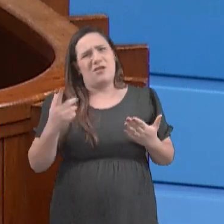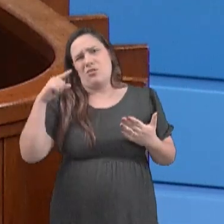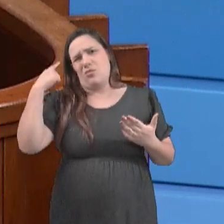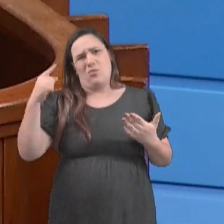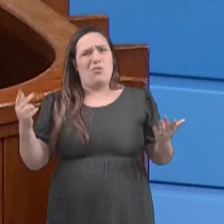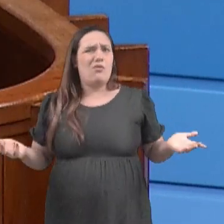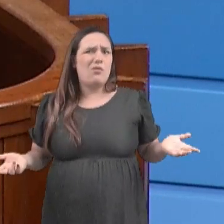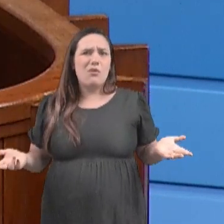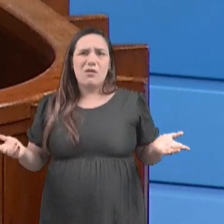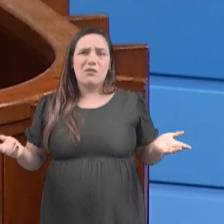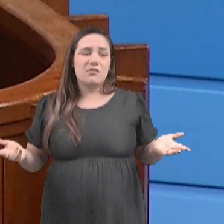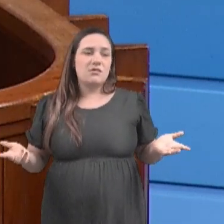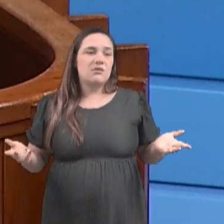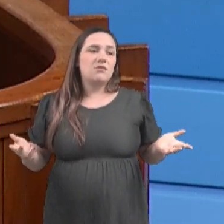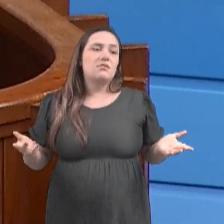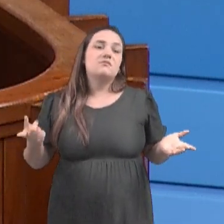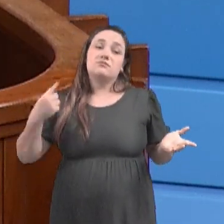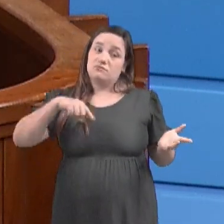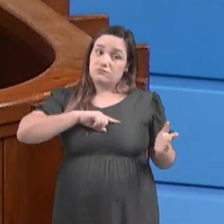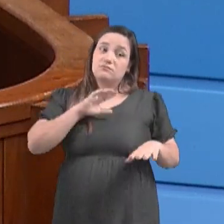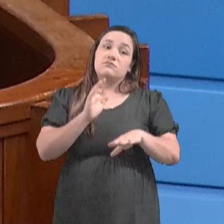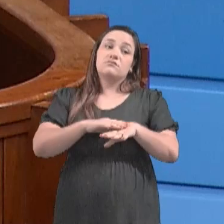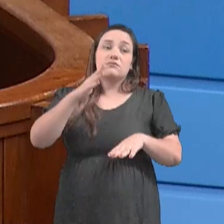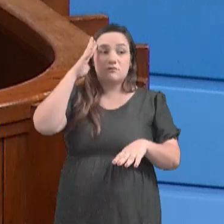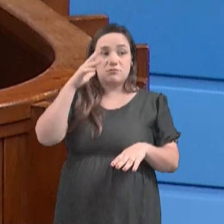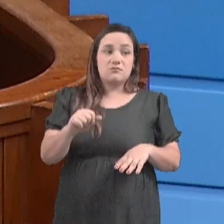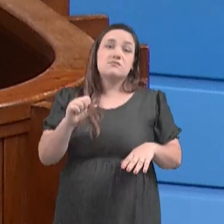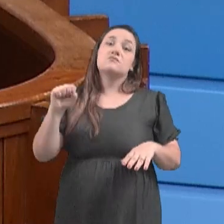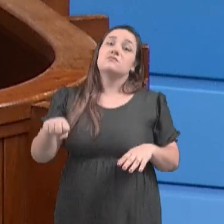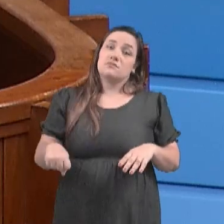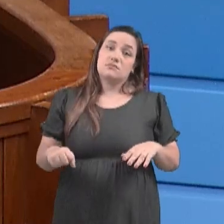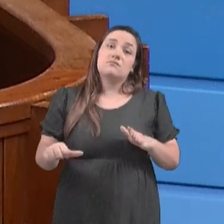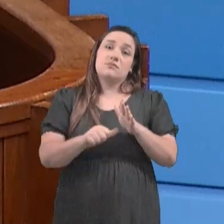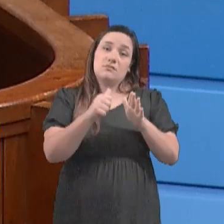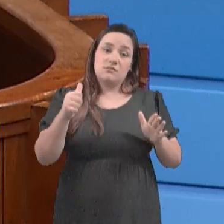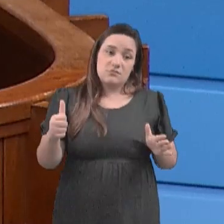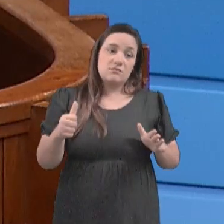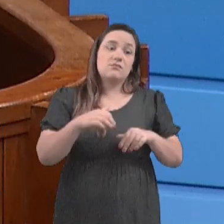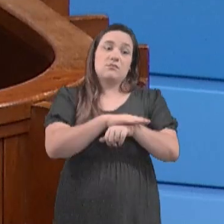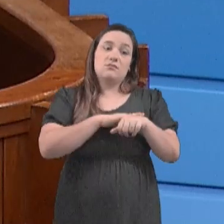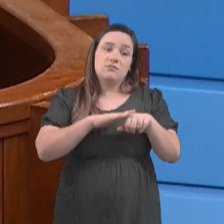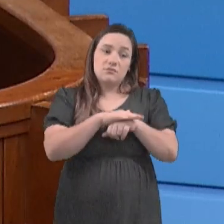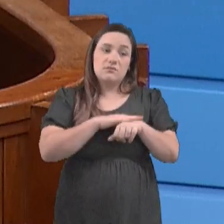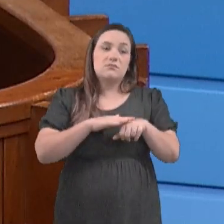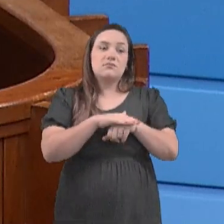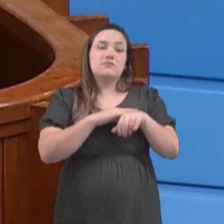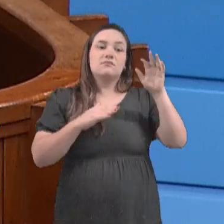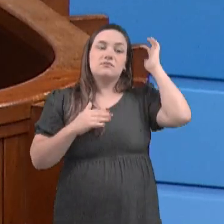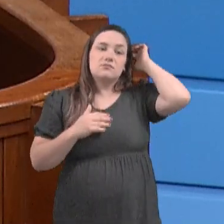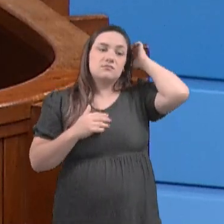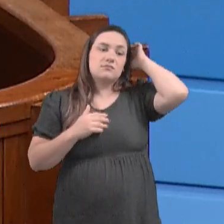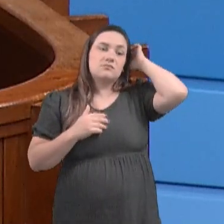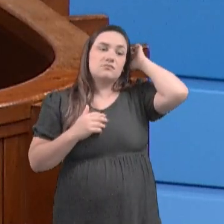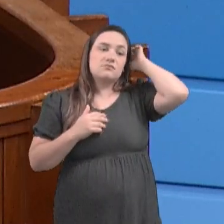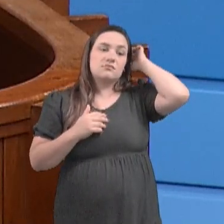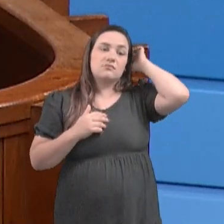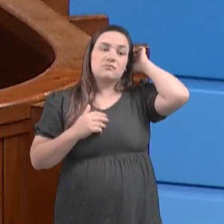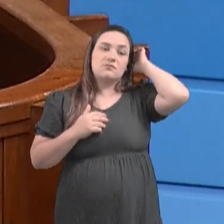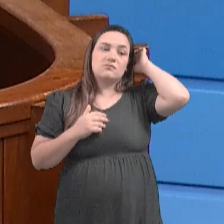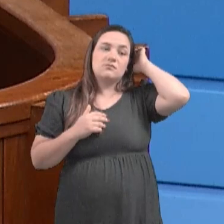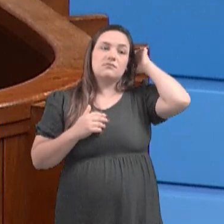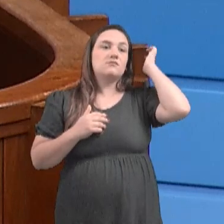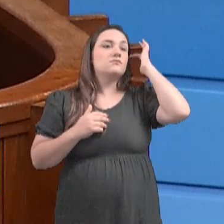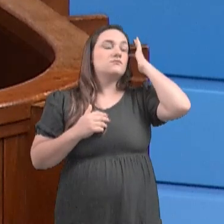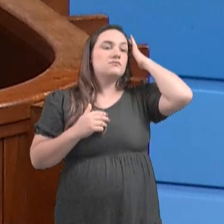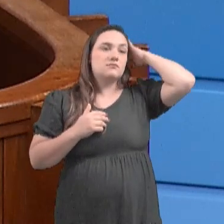absurdo. Então, nós vamos tomar uma providência concreta, que é a primeira, é solicitar. E aí,